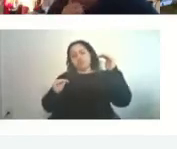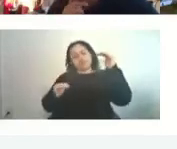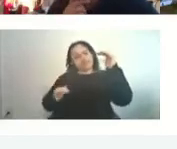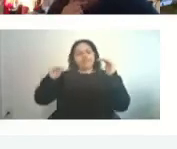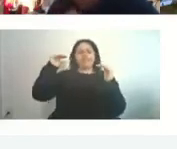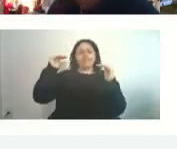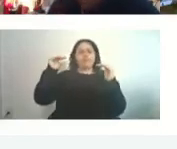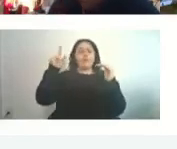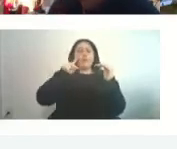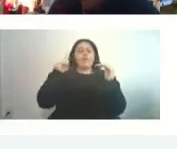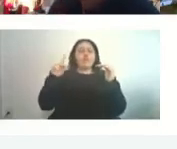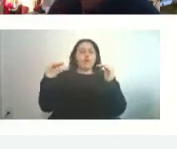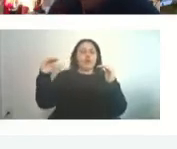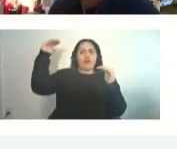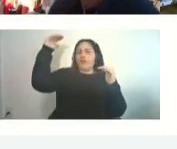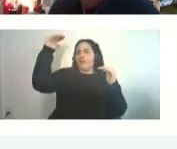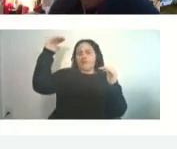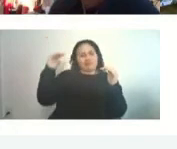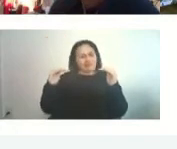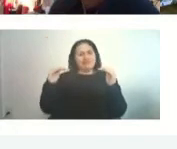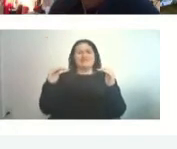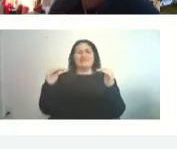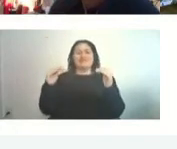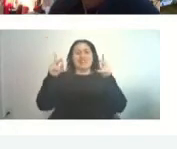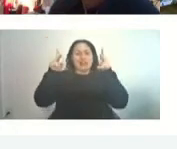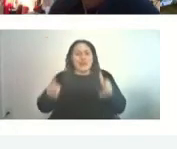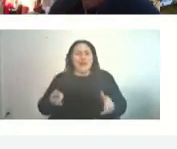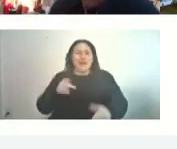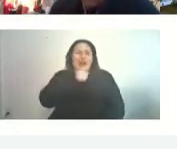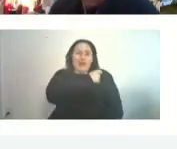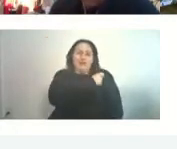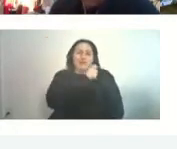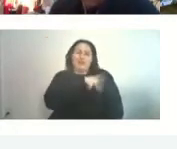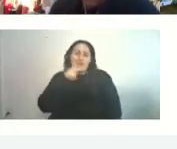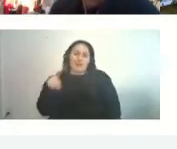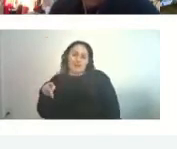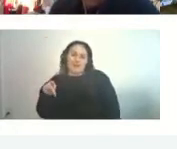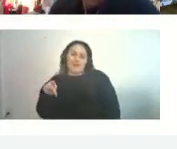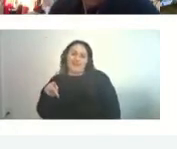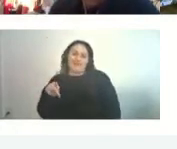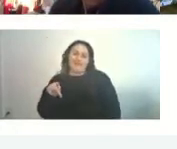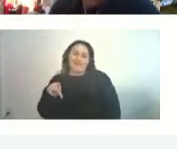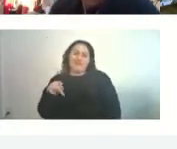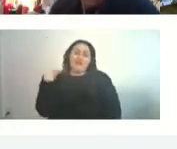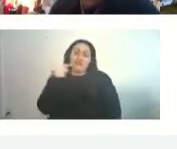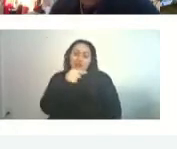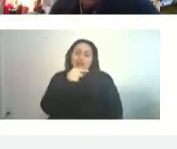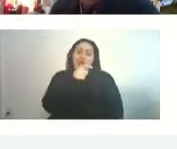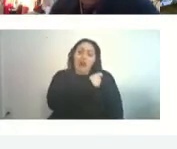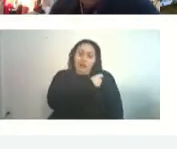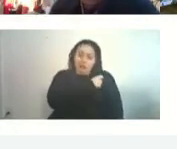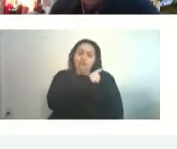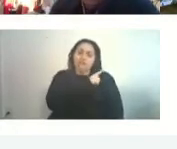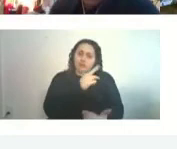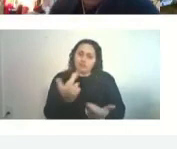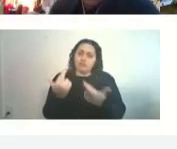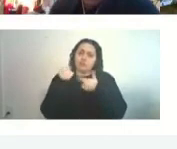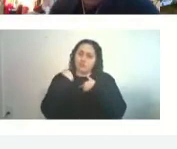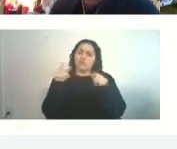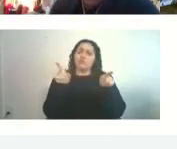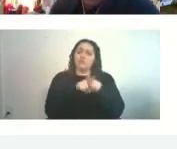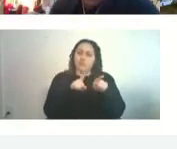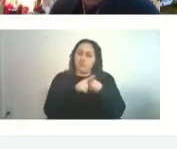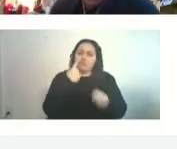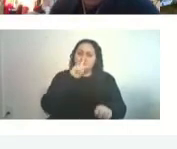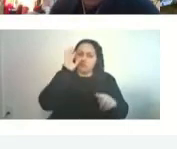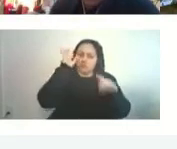perspectiva de também autorizar os estudantes, né? Fazê-los também ser responsáveis pelas partilhas das